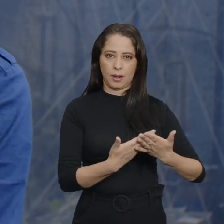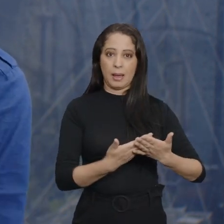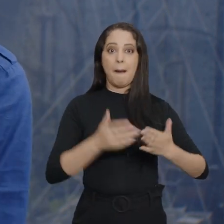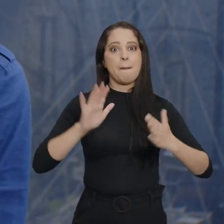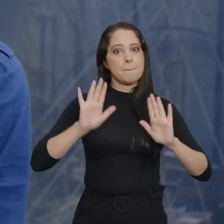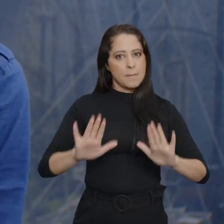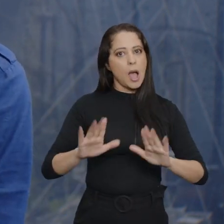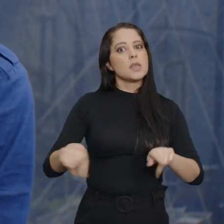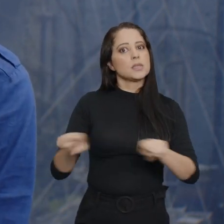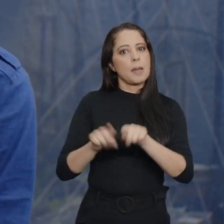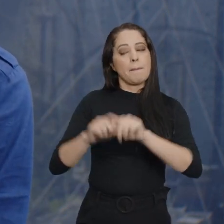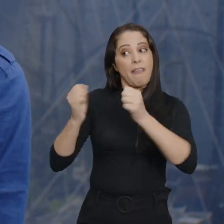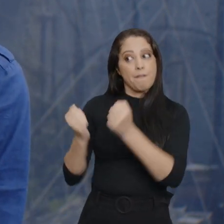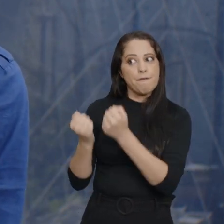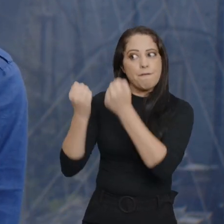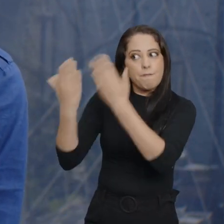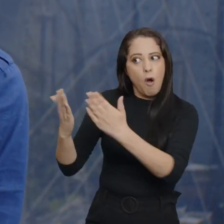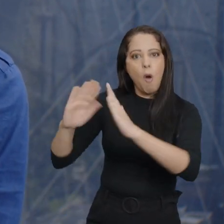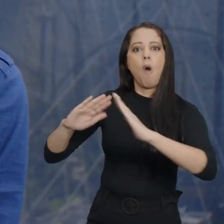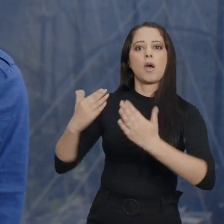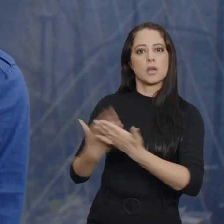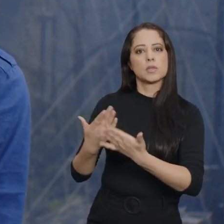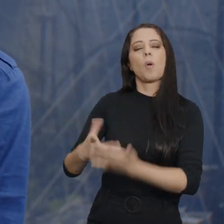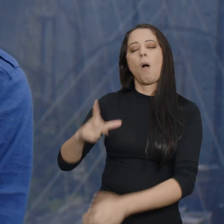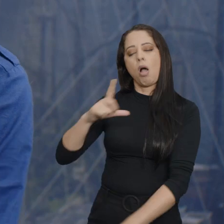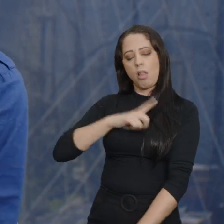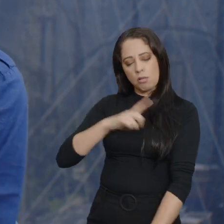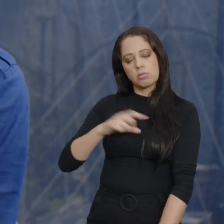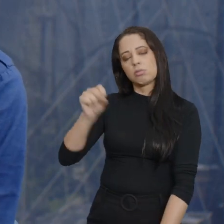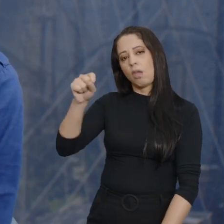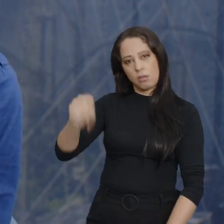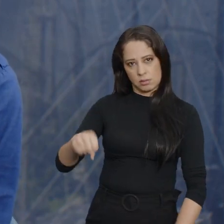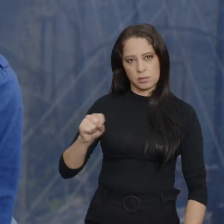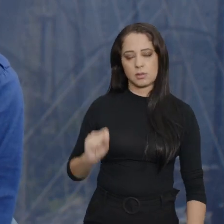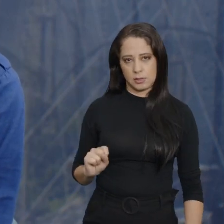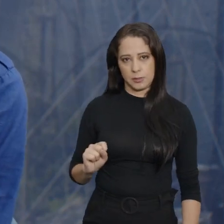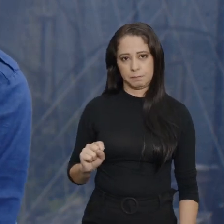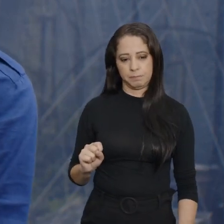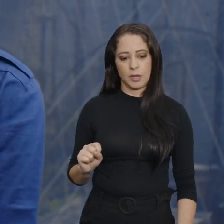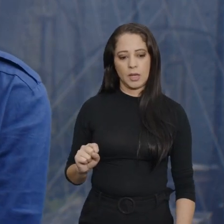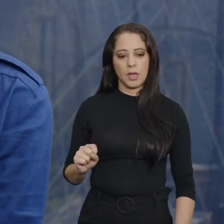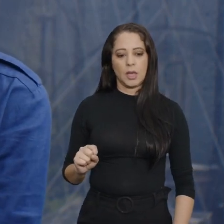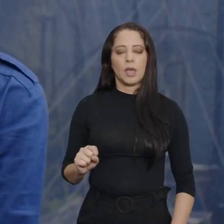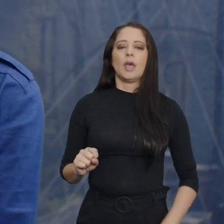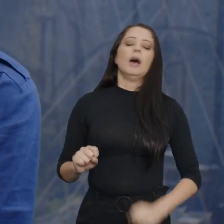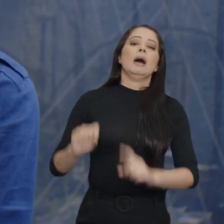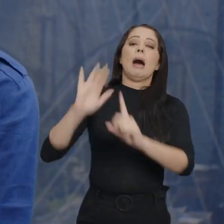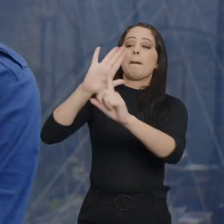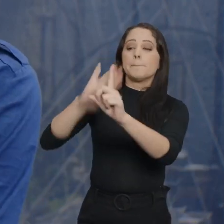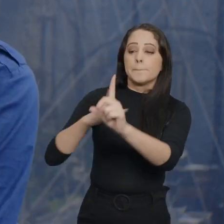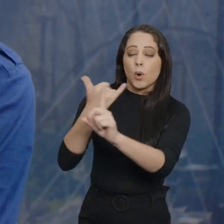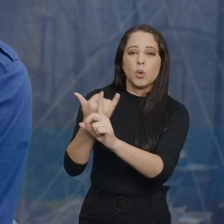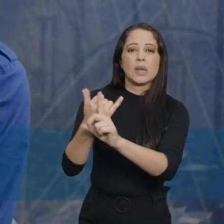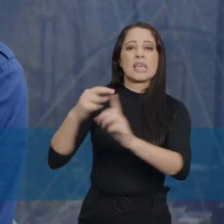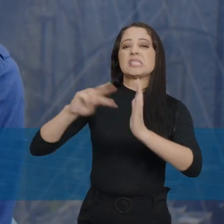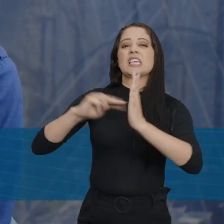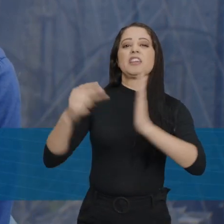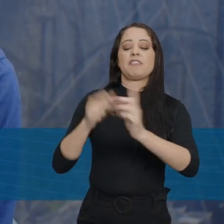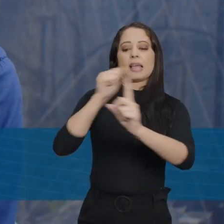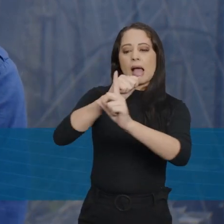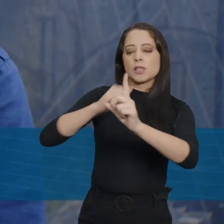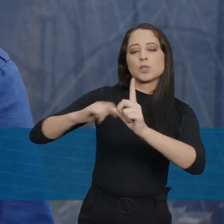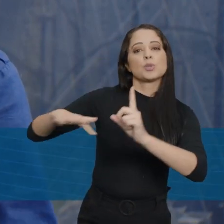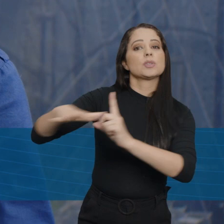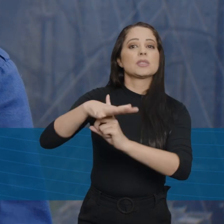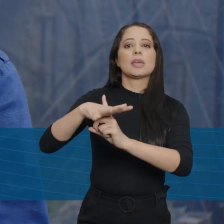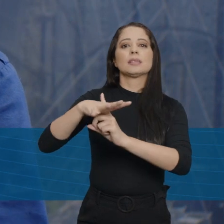os resultados dele fiquem na escola ou que as ações relativas ao bullying também só aconteçam no ambiente escolar. Ele é um reflexo da nossa